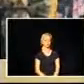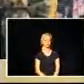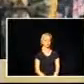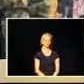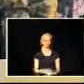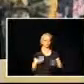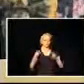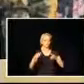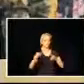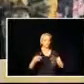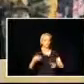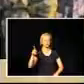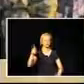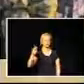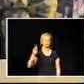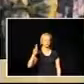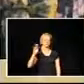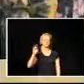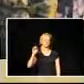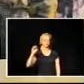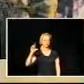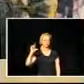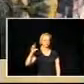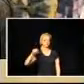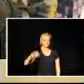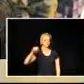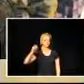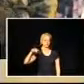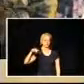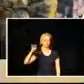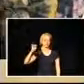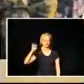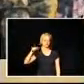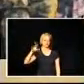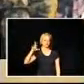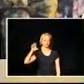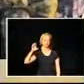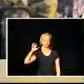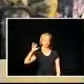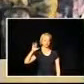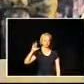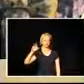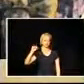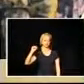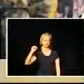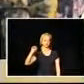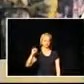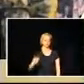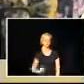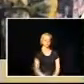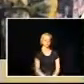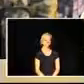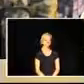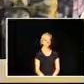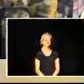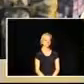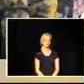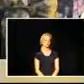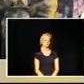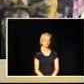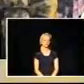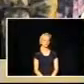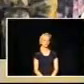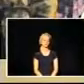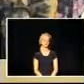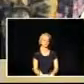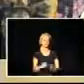no bairro Portal da Mantiqueira. Segundo, as despesas decorrentes com a execução da presente lei onerarão a verba orçamentária própria. Terceiro e último, essa lei